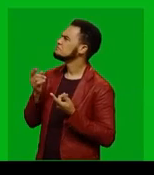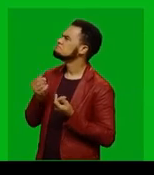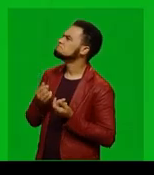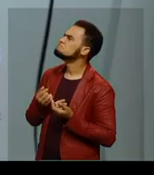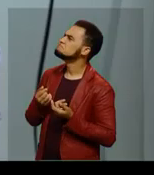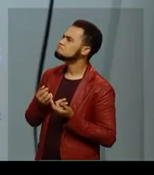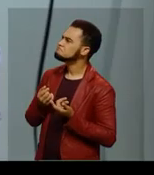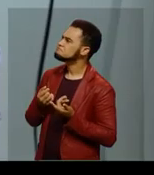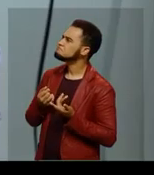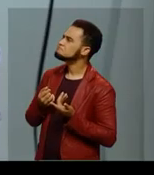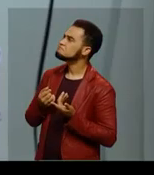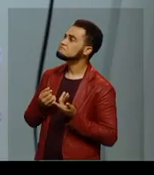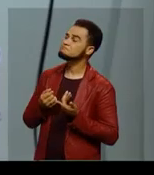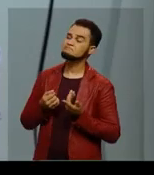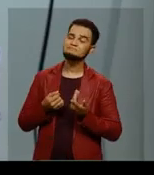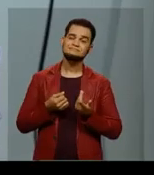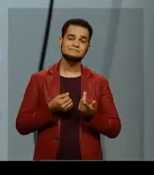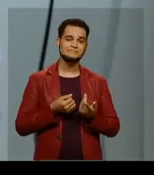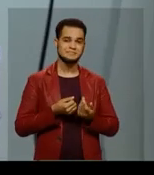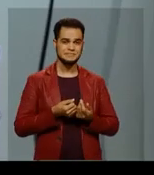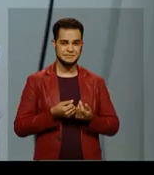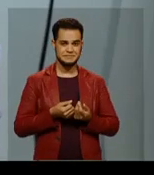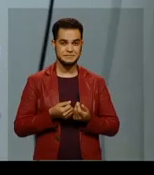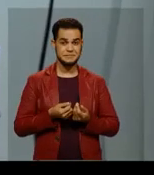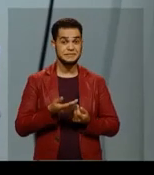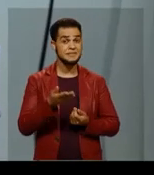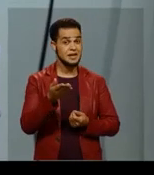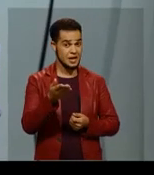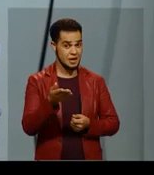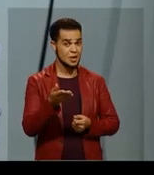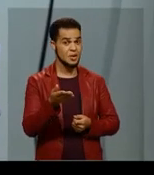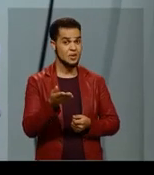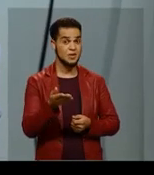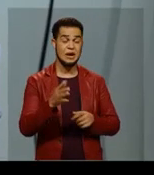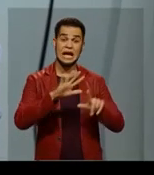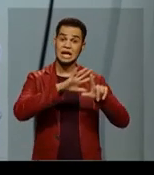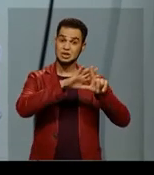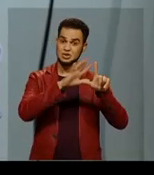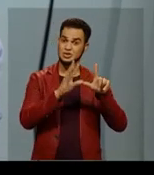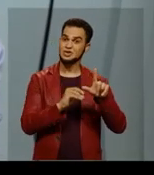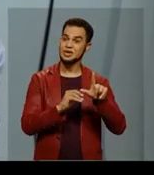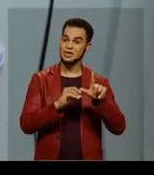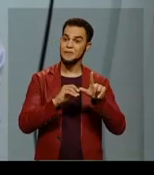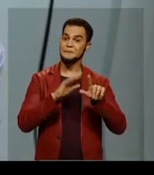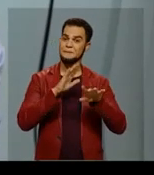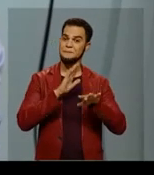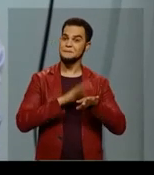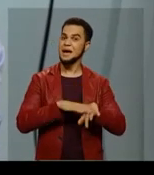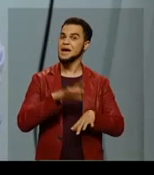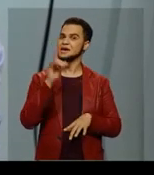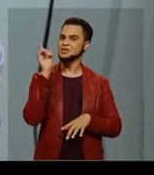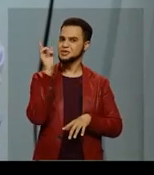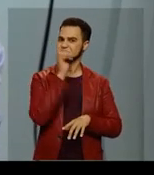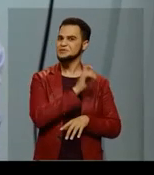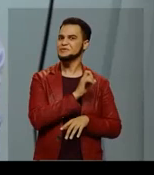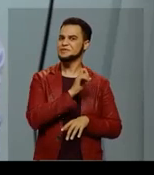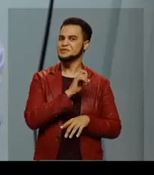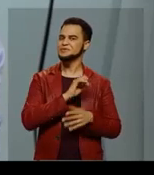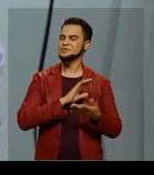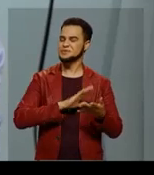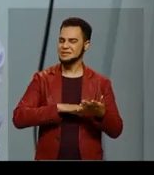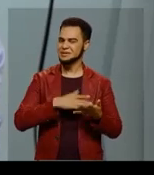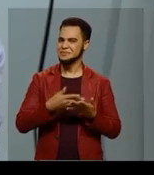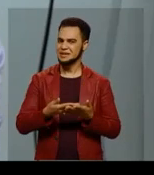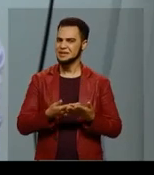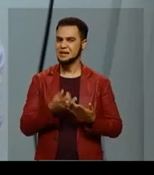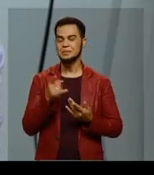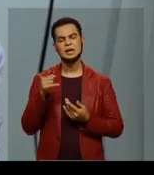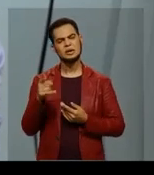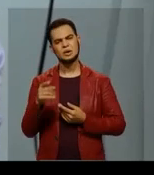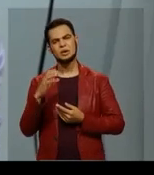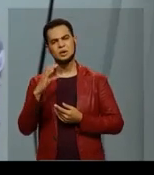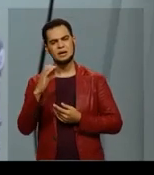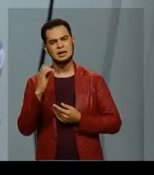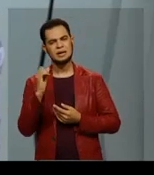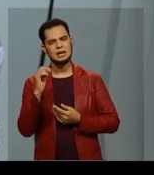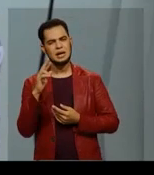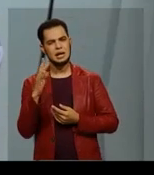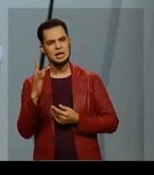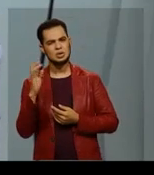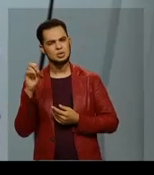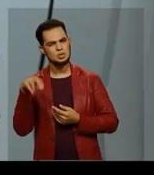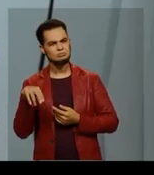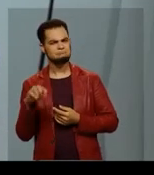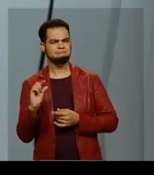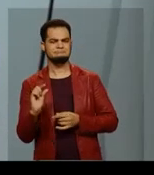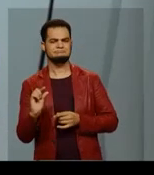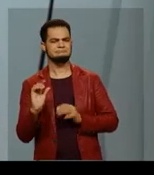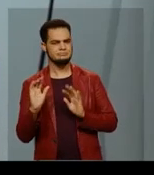o cartoon um pouco. A charge que é mais, porque aquilo que eu falei, as pesquisas olhando,